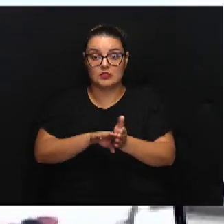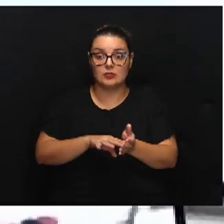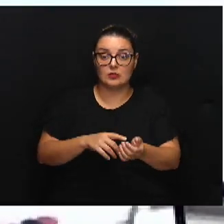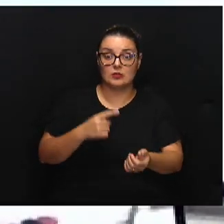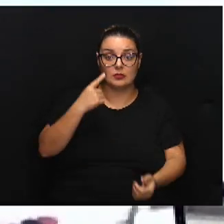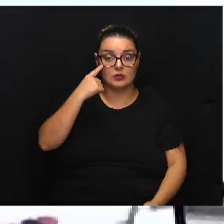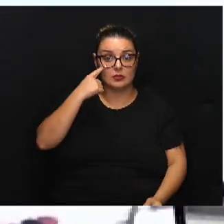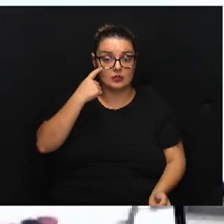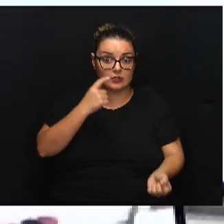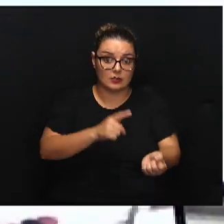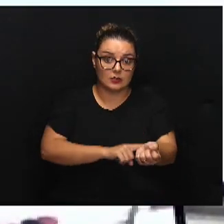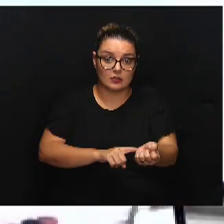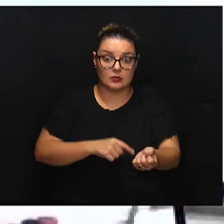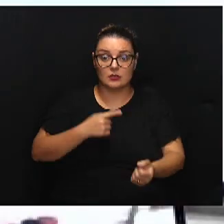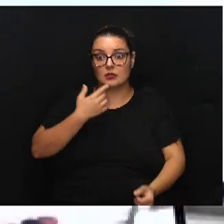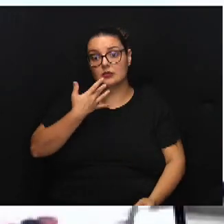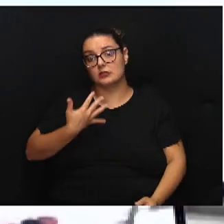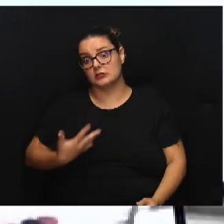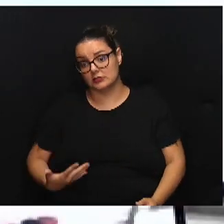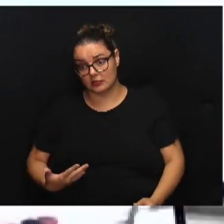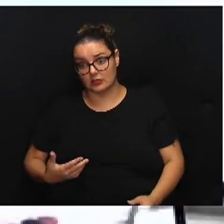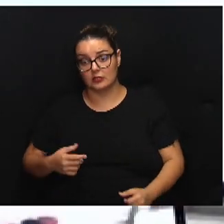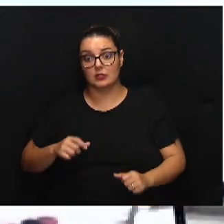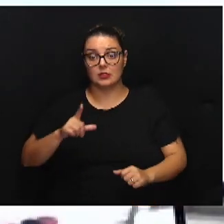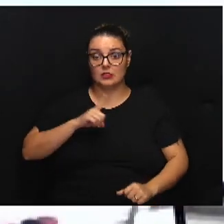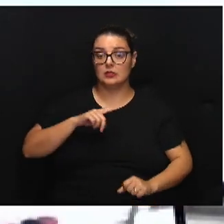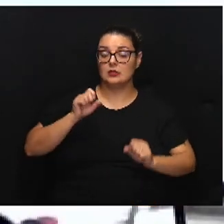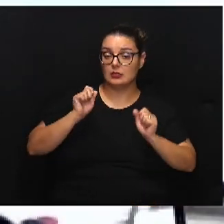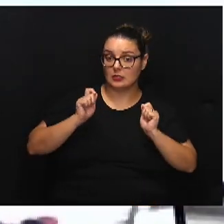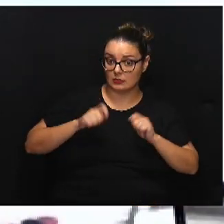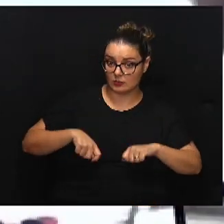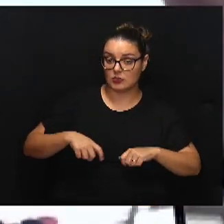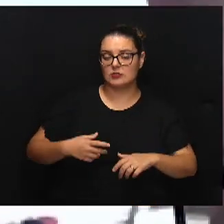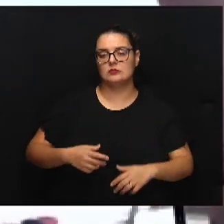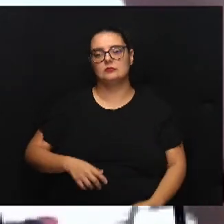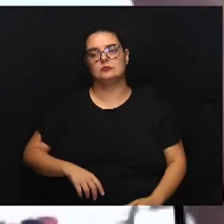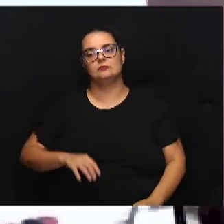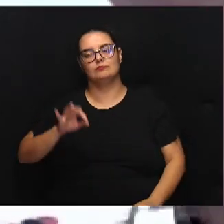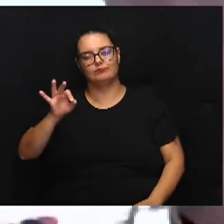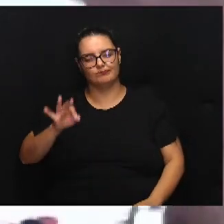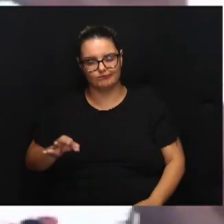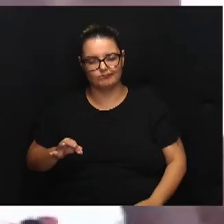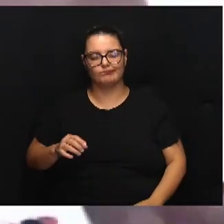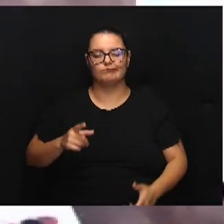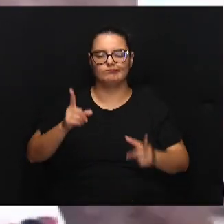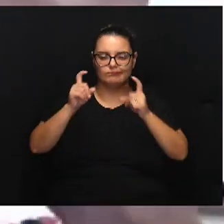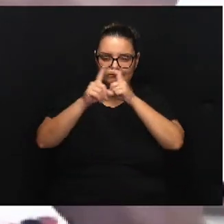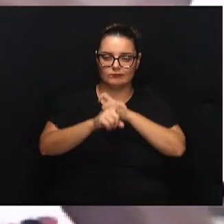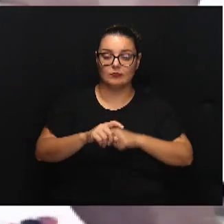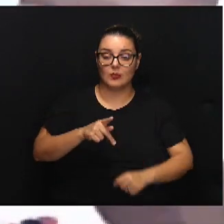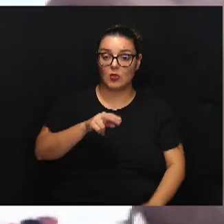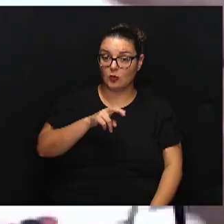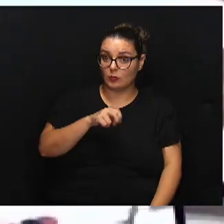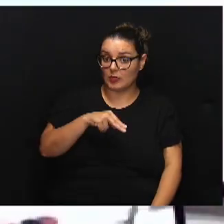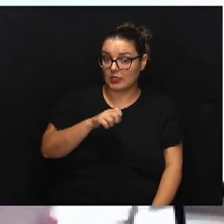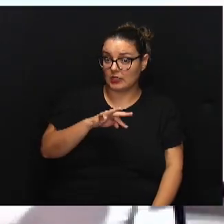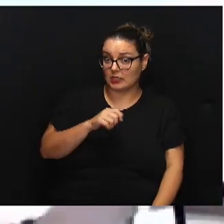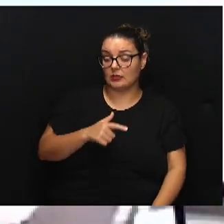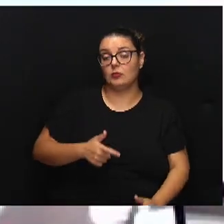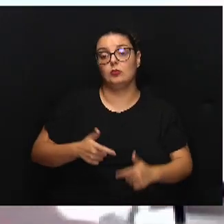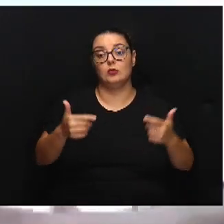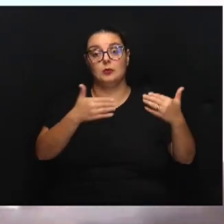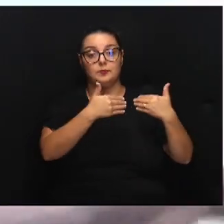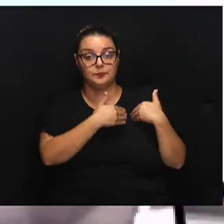no parto e ela sangrar, ela tem mais chance de complicação. Então, o pré-natal tem lá uma responsabilidade enorme de que